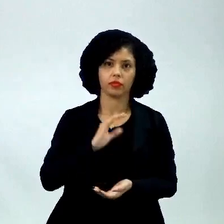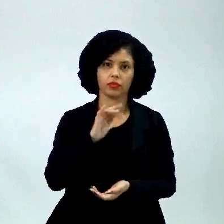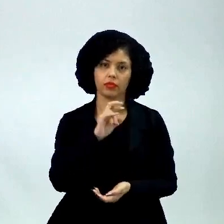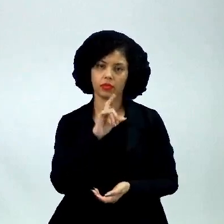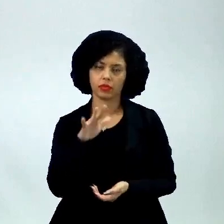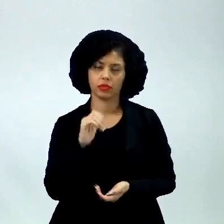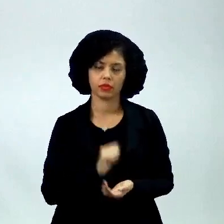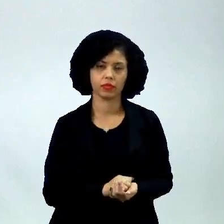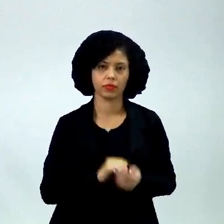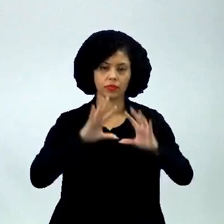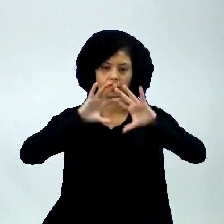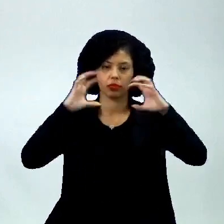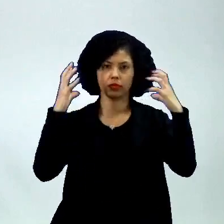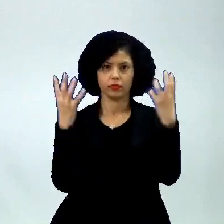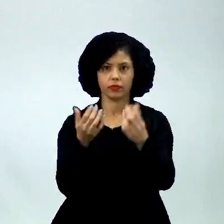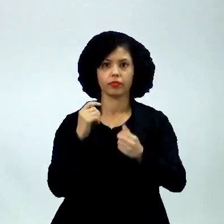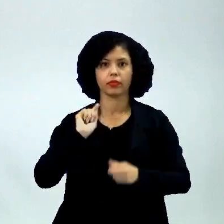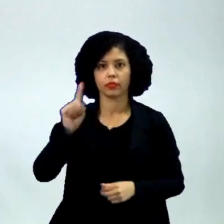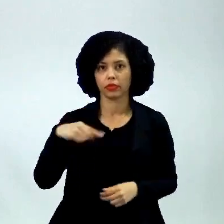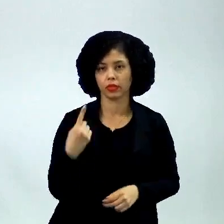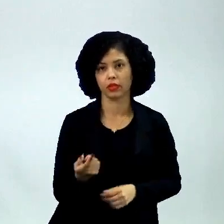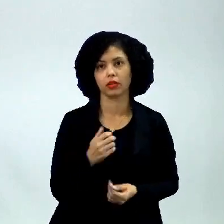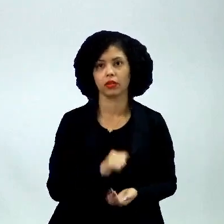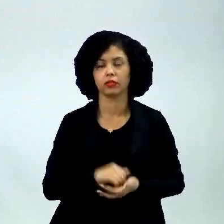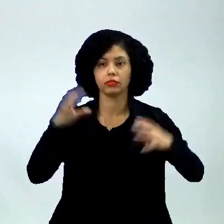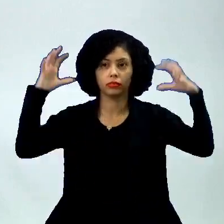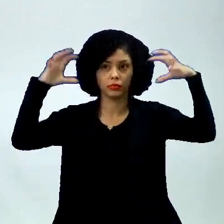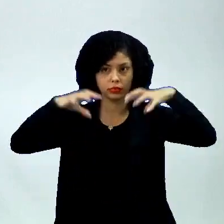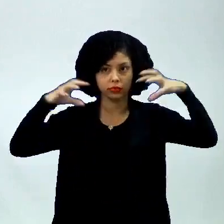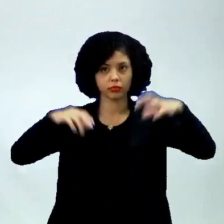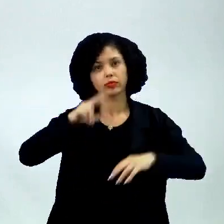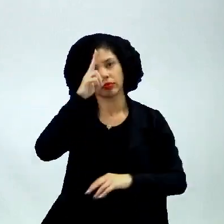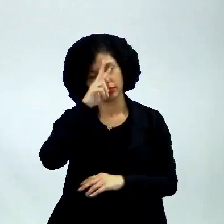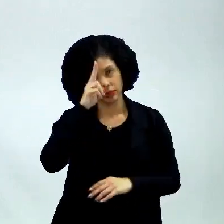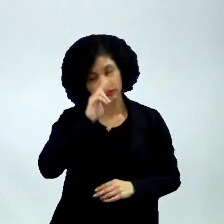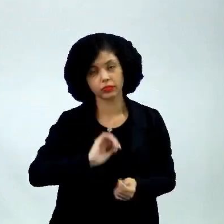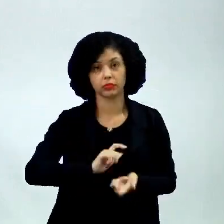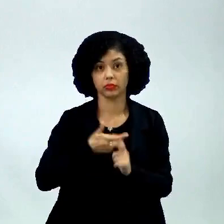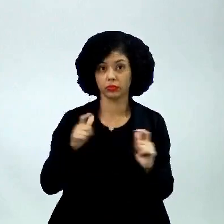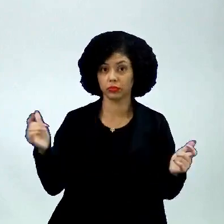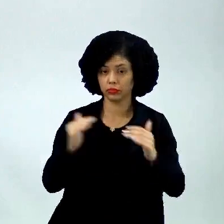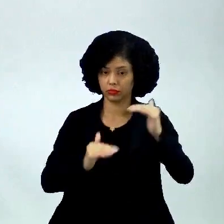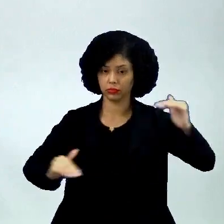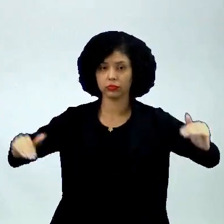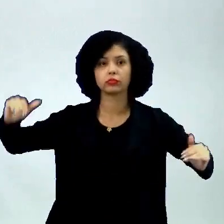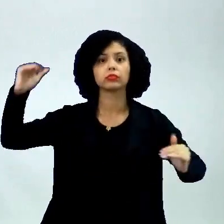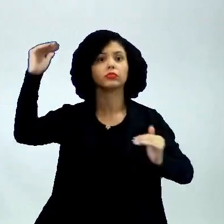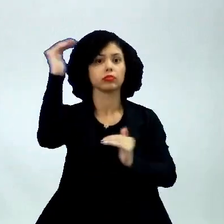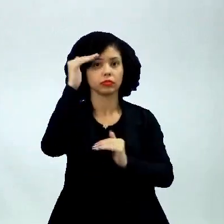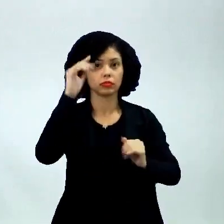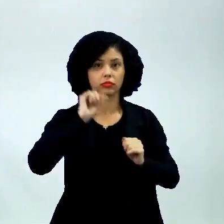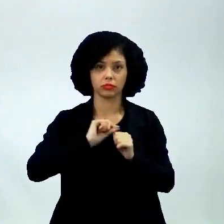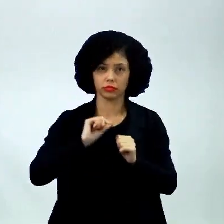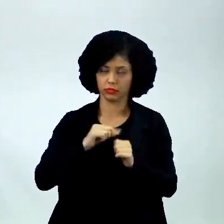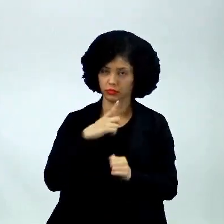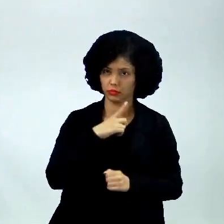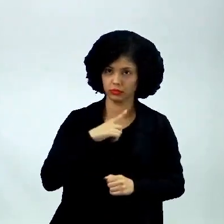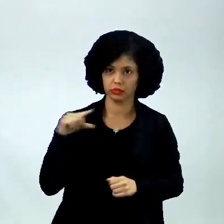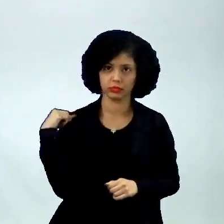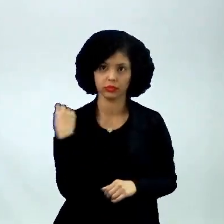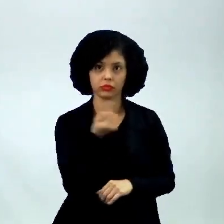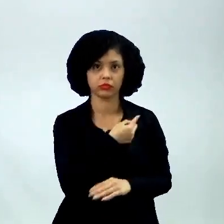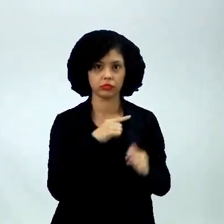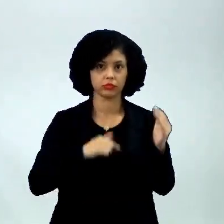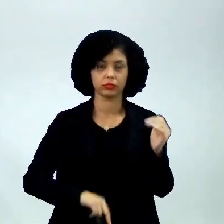condensa lá na nuvem para depois precipitar ou para depois chover? Lembra que quanto mais alto a gente estiver, quanto mais alto a